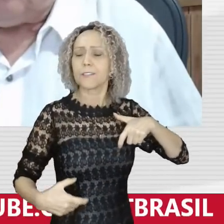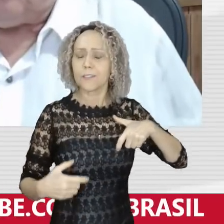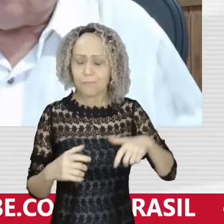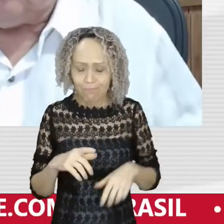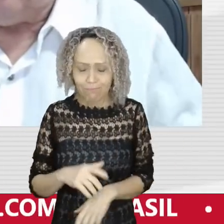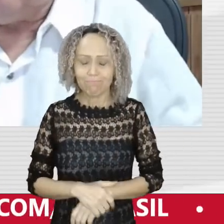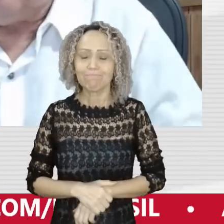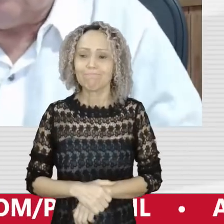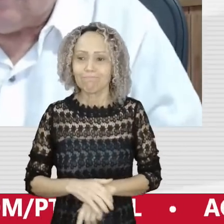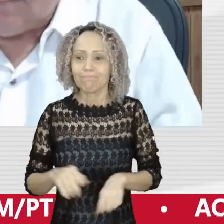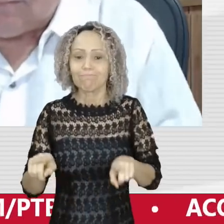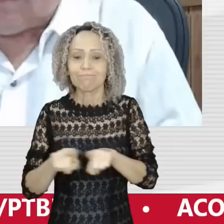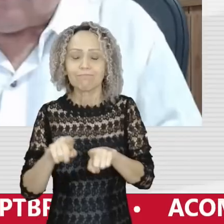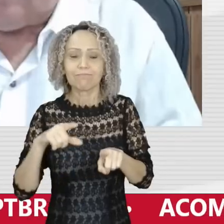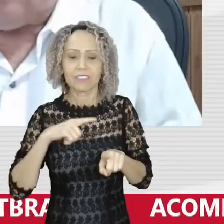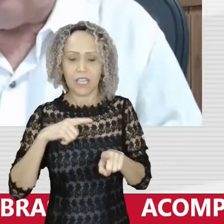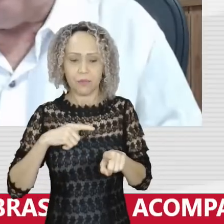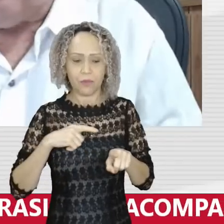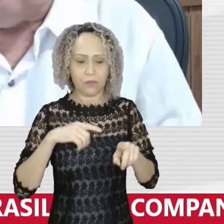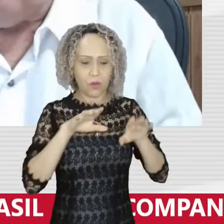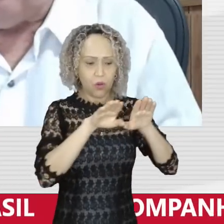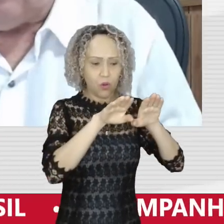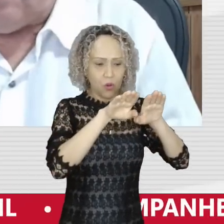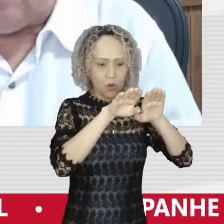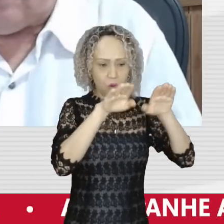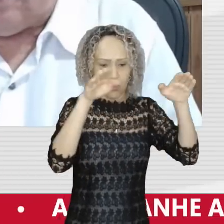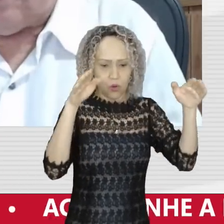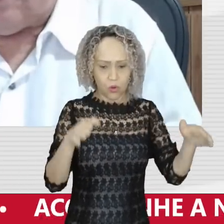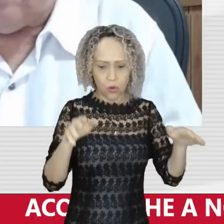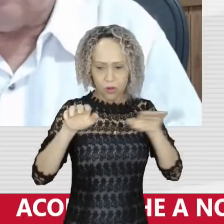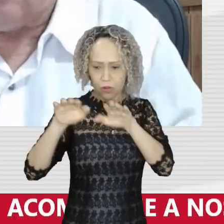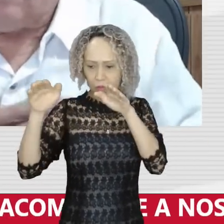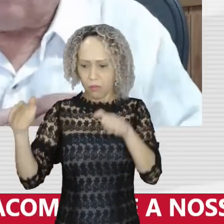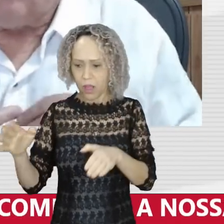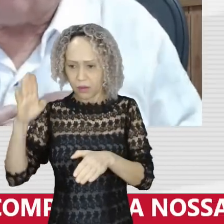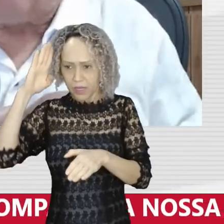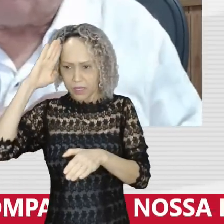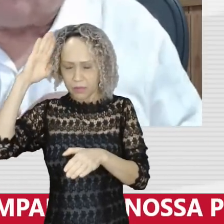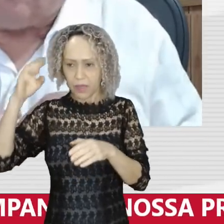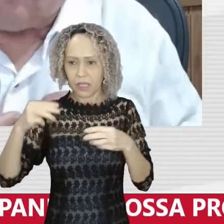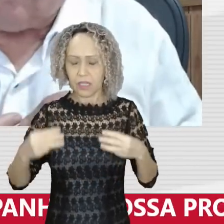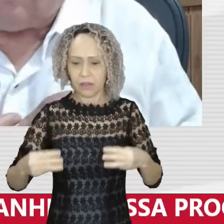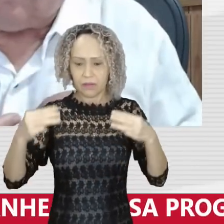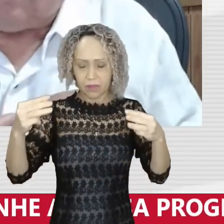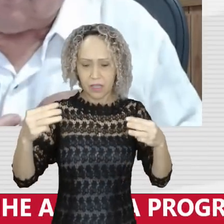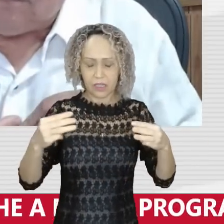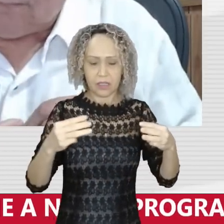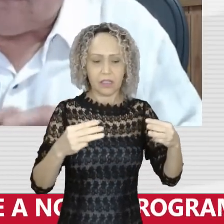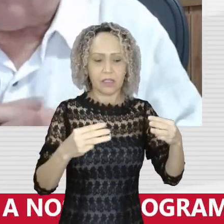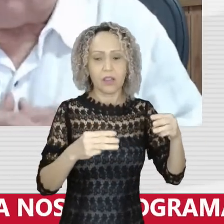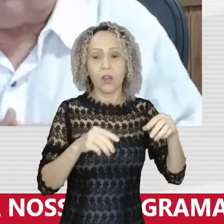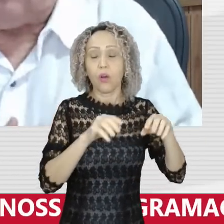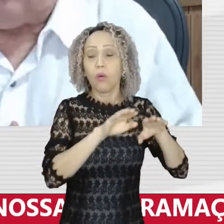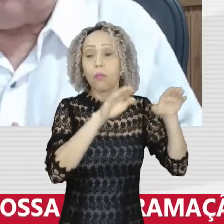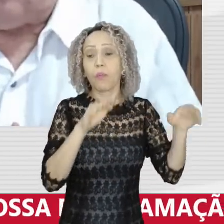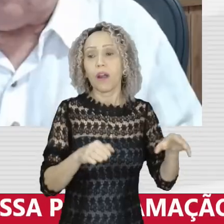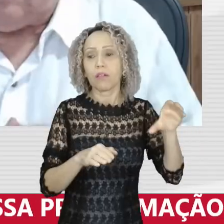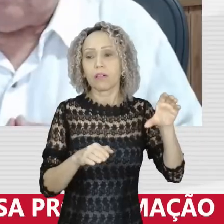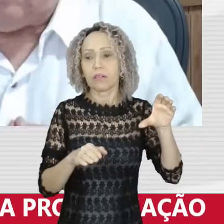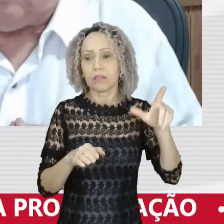dois palcos principais da Esplanada, que é o palco Gal Costa e Elza Soares, onde nós teremos as